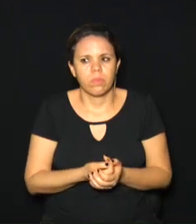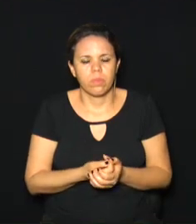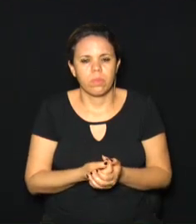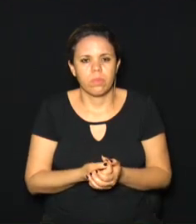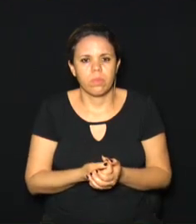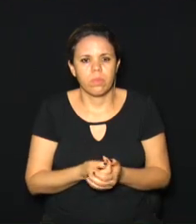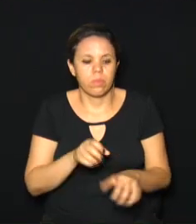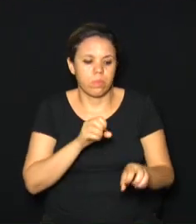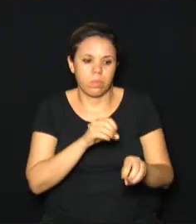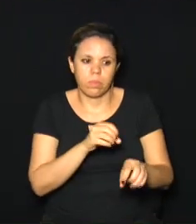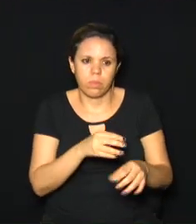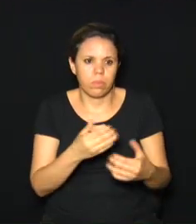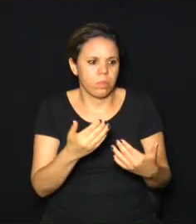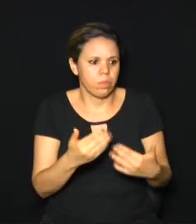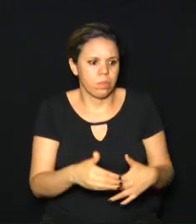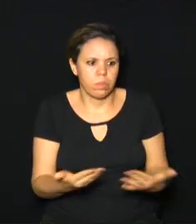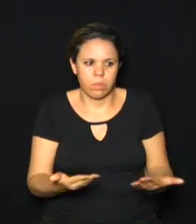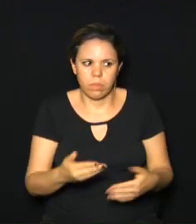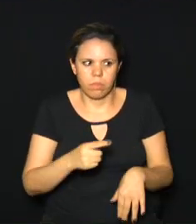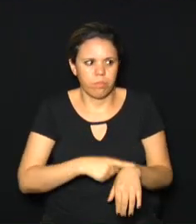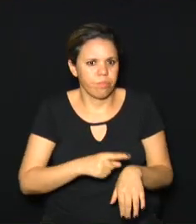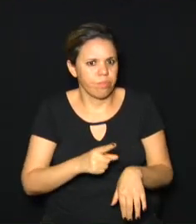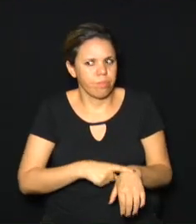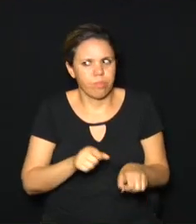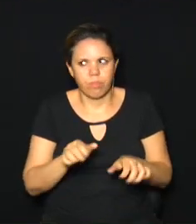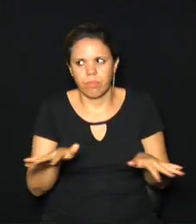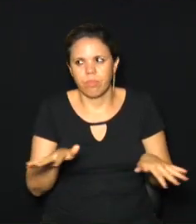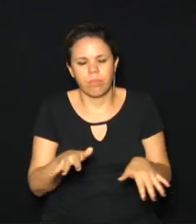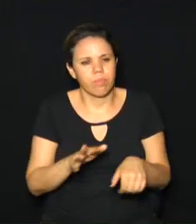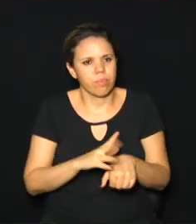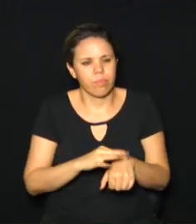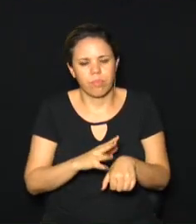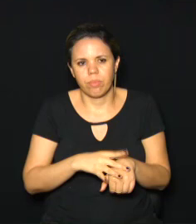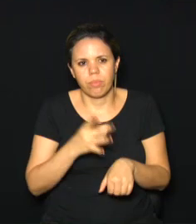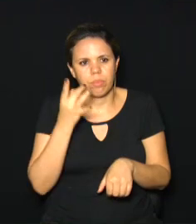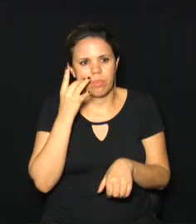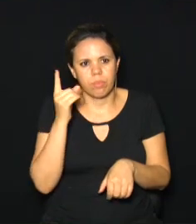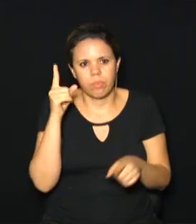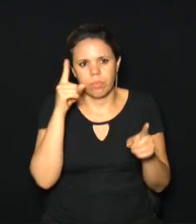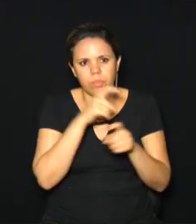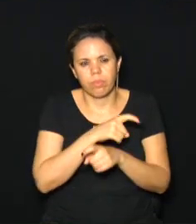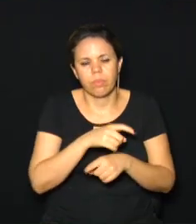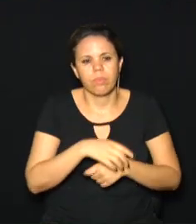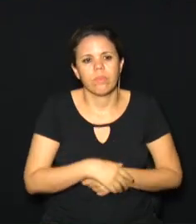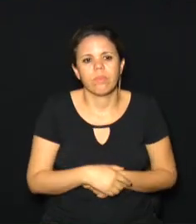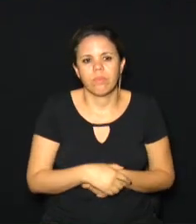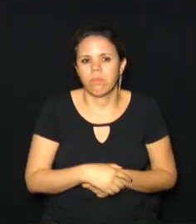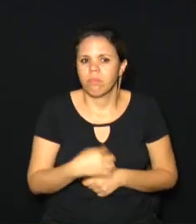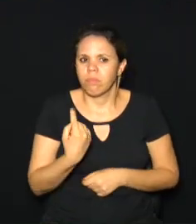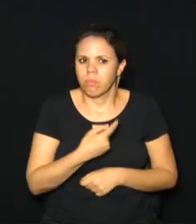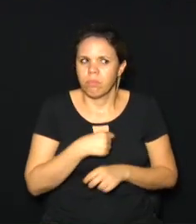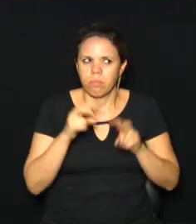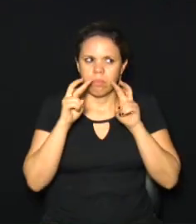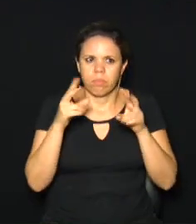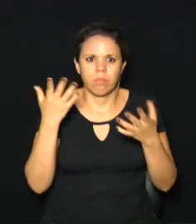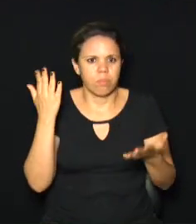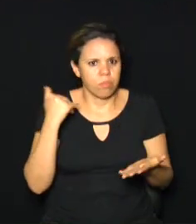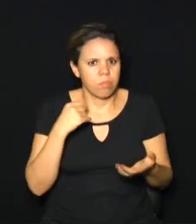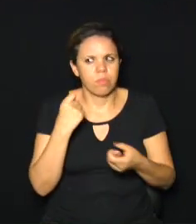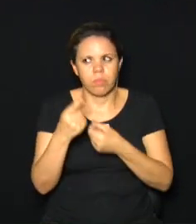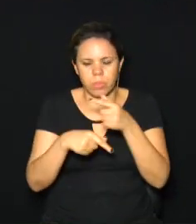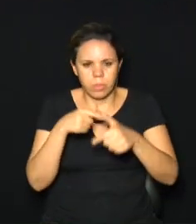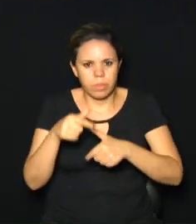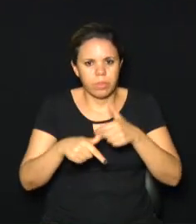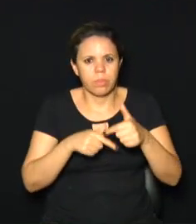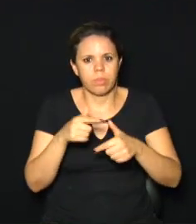Ministrar prova num momento desse presencial, né? É complicado, né? A gente tem visão aí que algumas